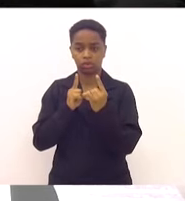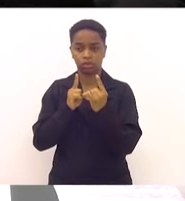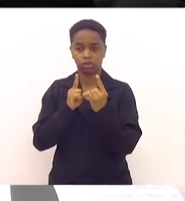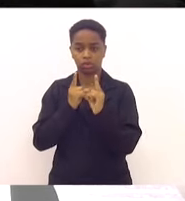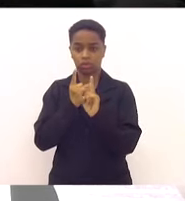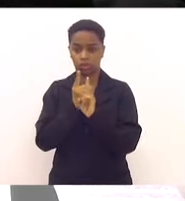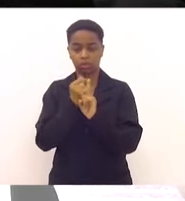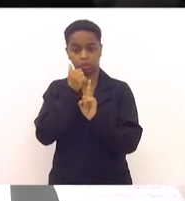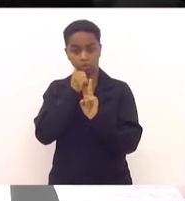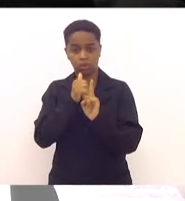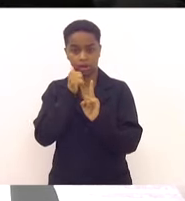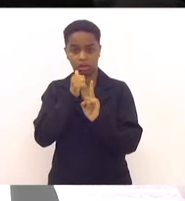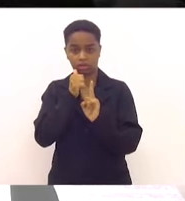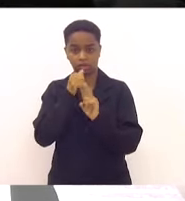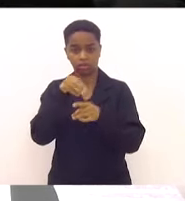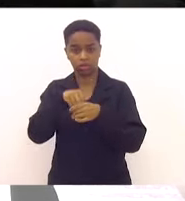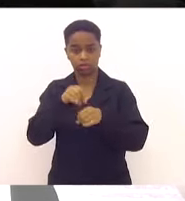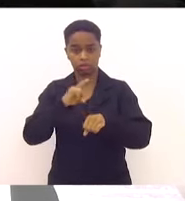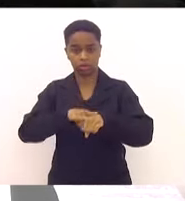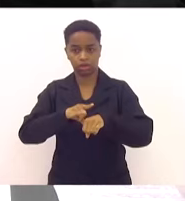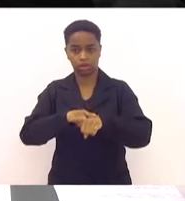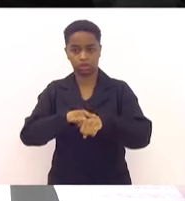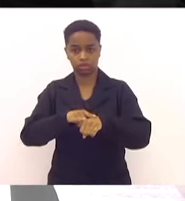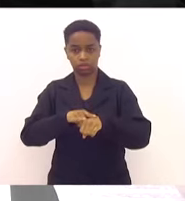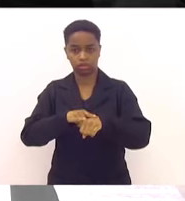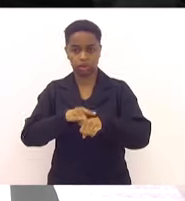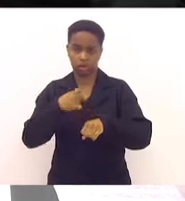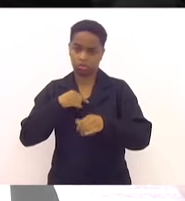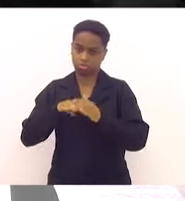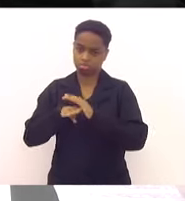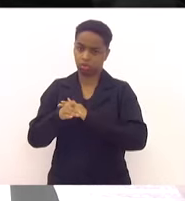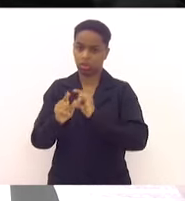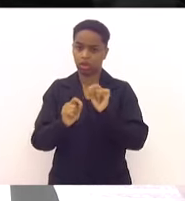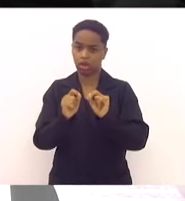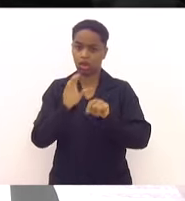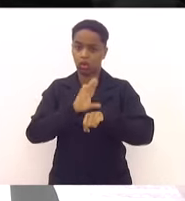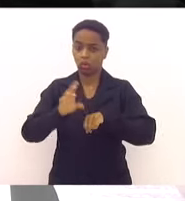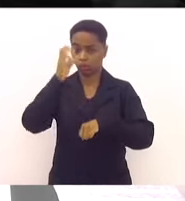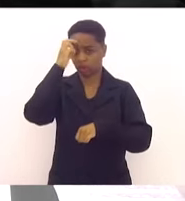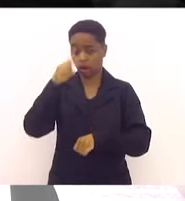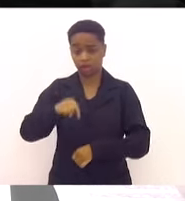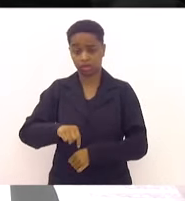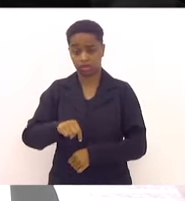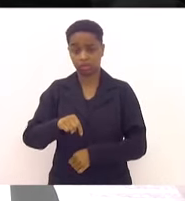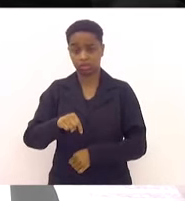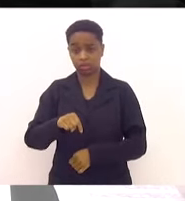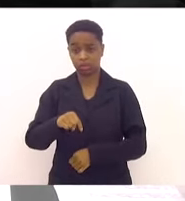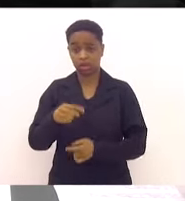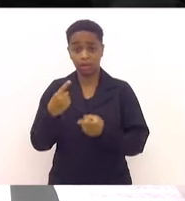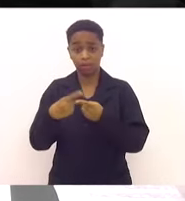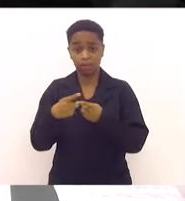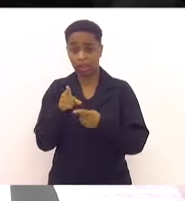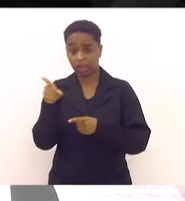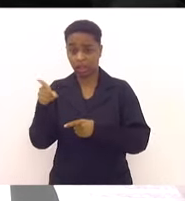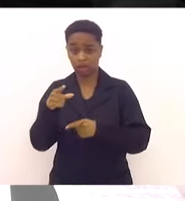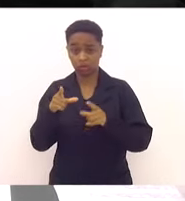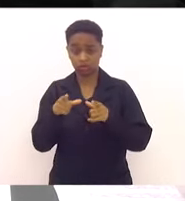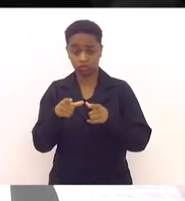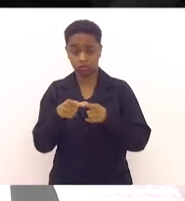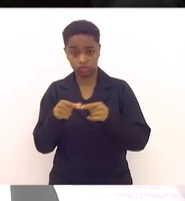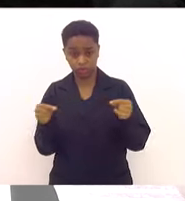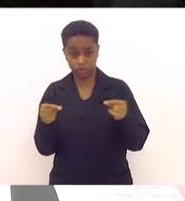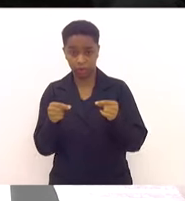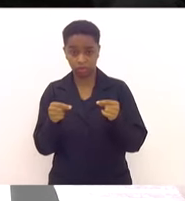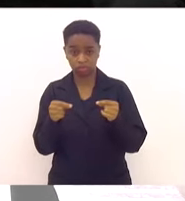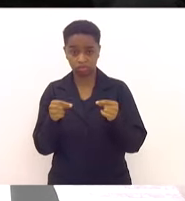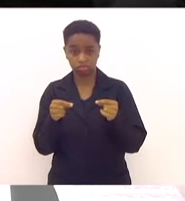com mulheres no lavatório. Eu estou acostumado com a cultura daqui. Lá transita. Né?